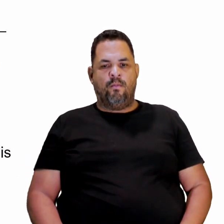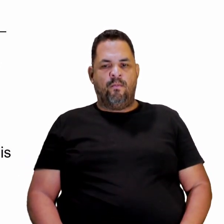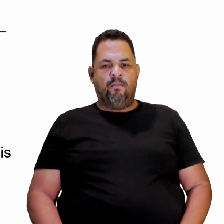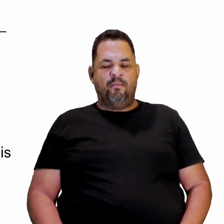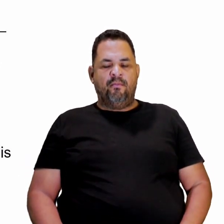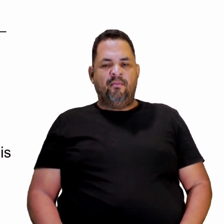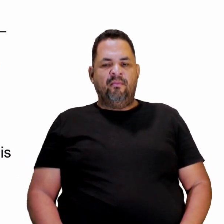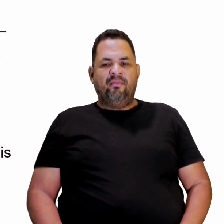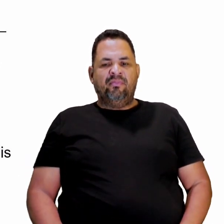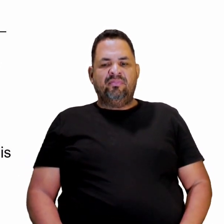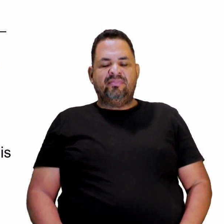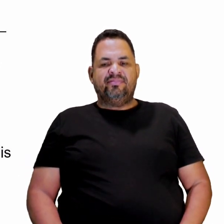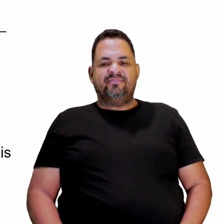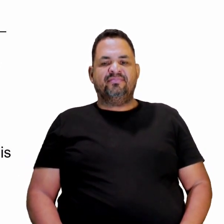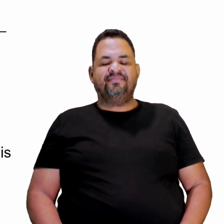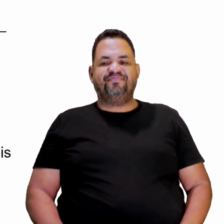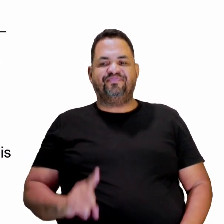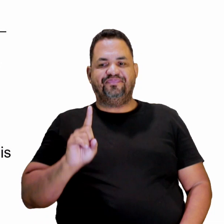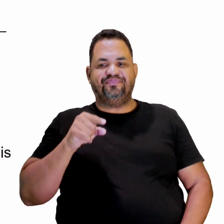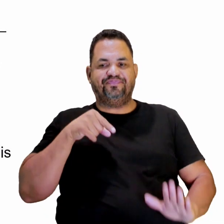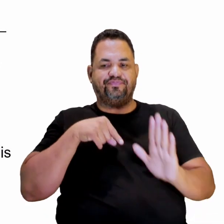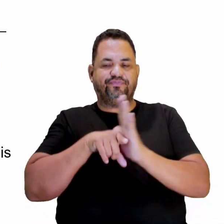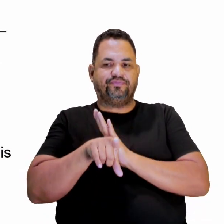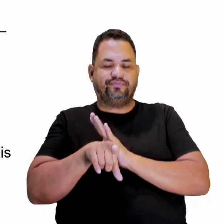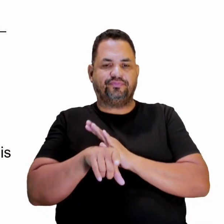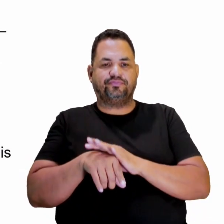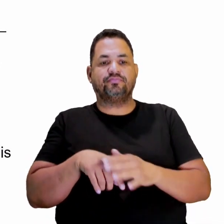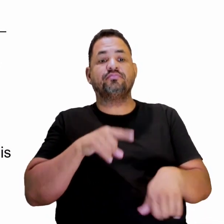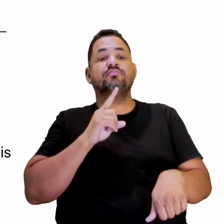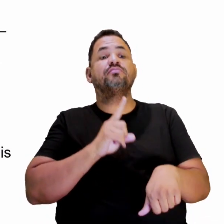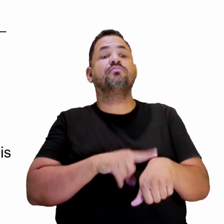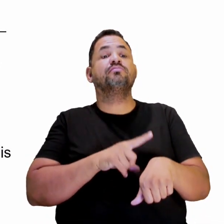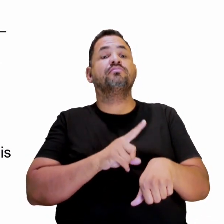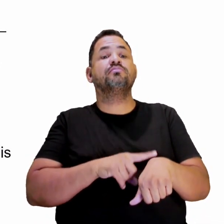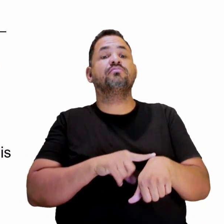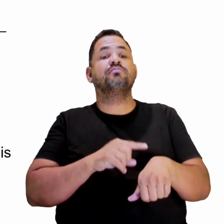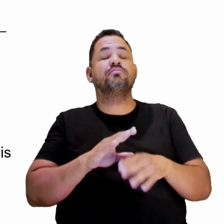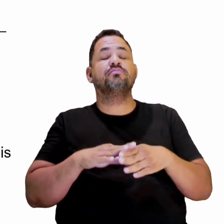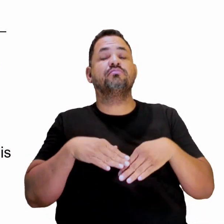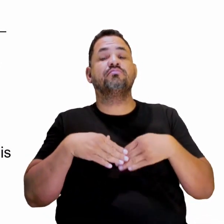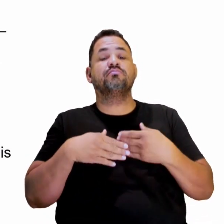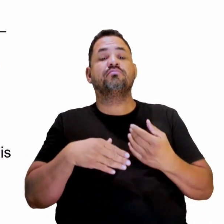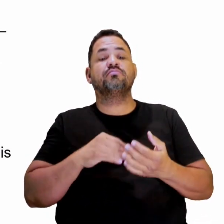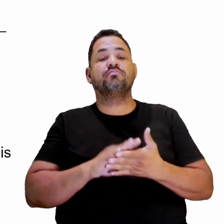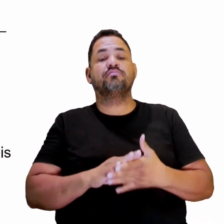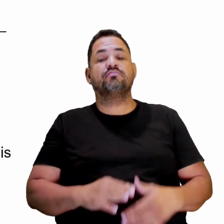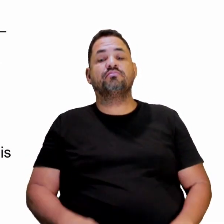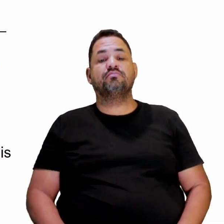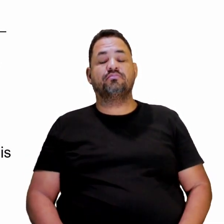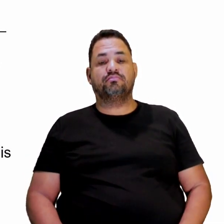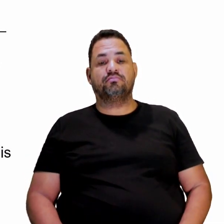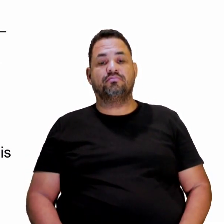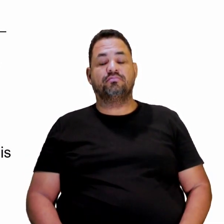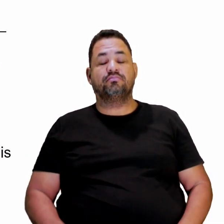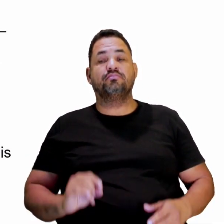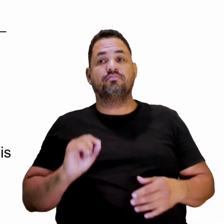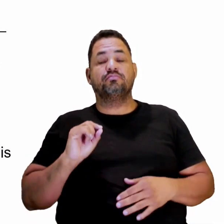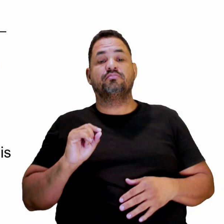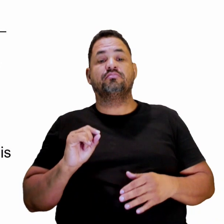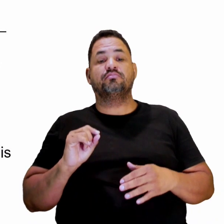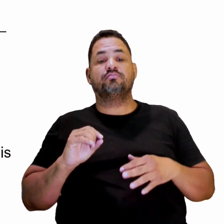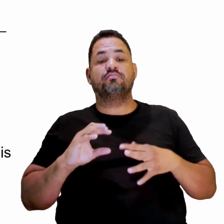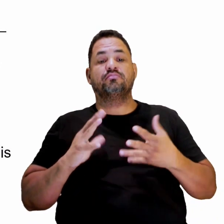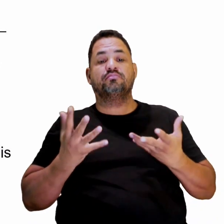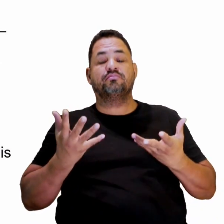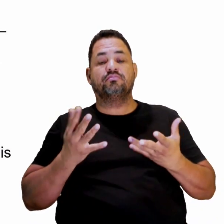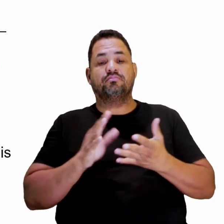qualquer forma, é uma pergunta. Então, que horas will your plane live? O que vai acontecer? Isso